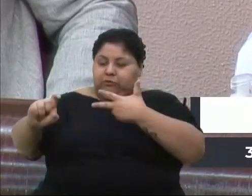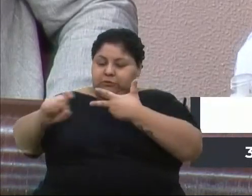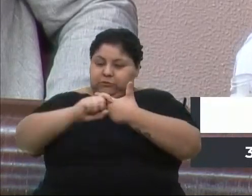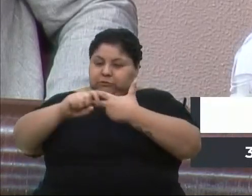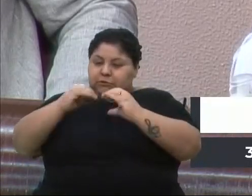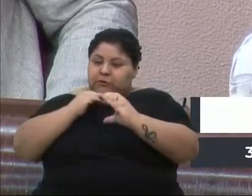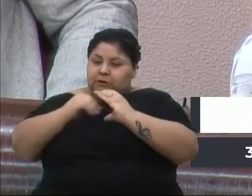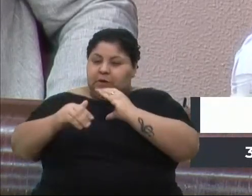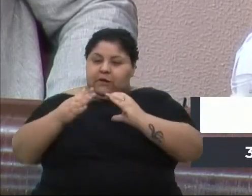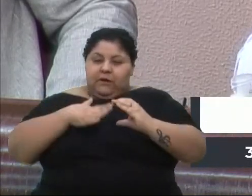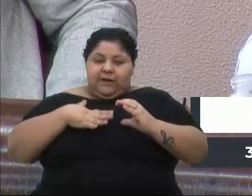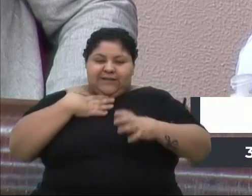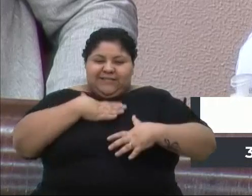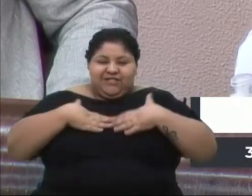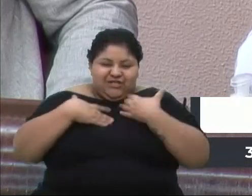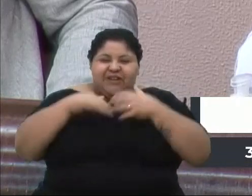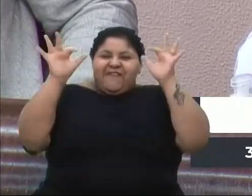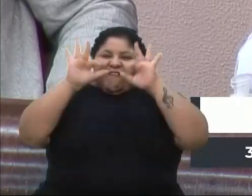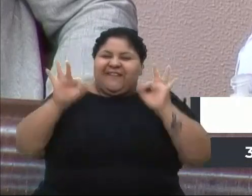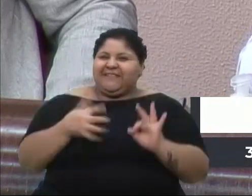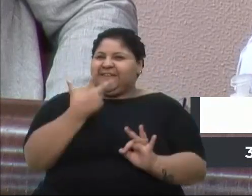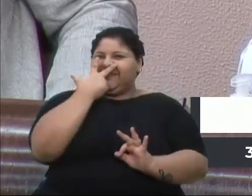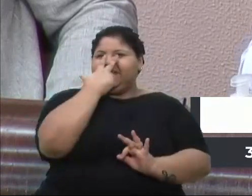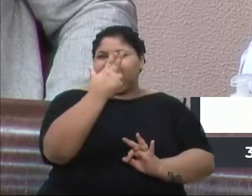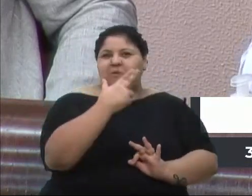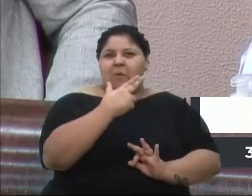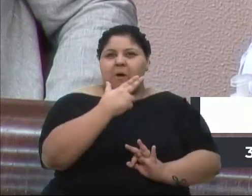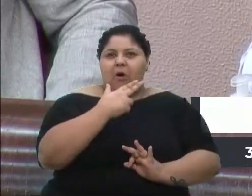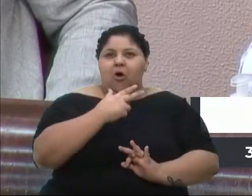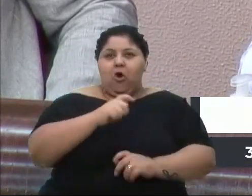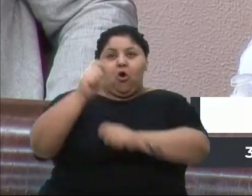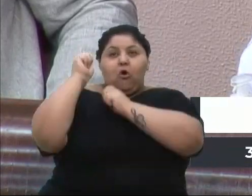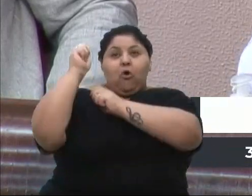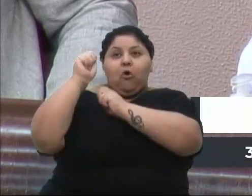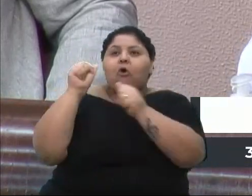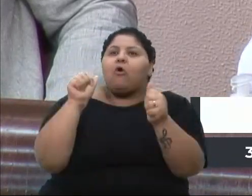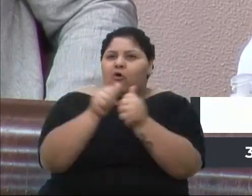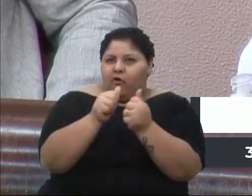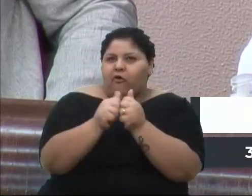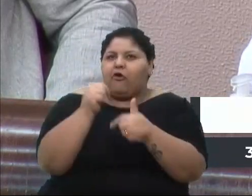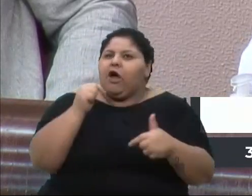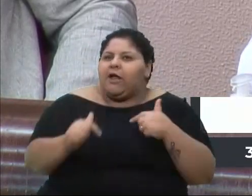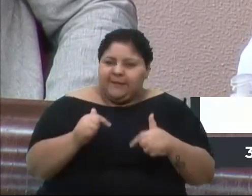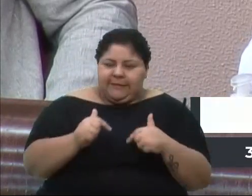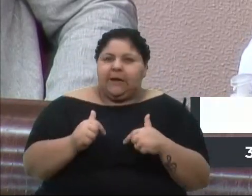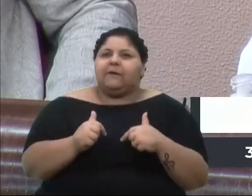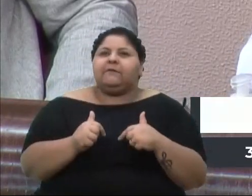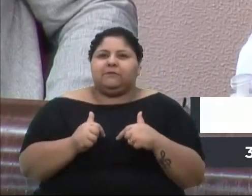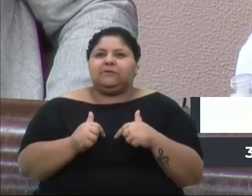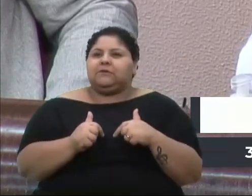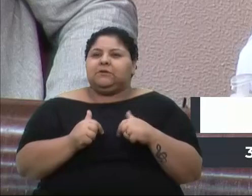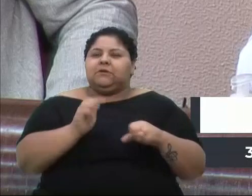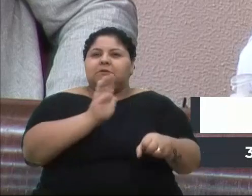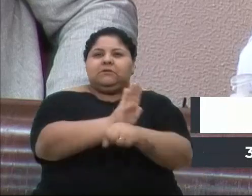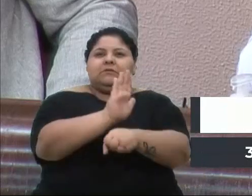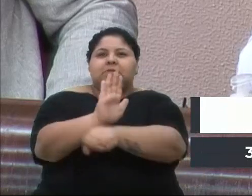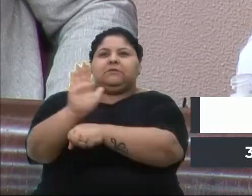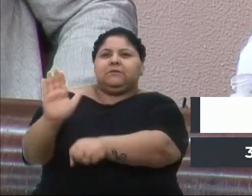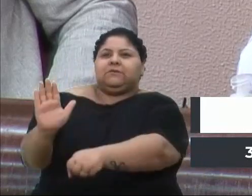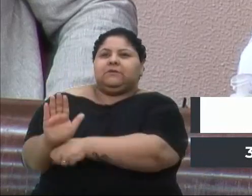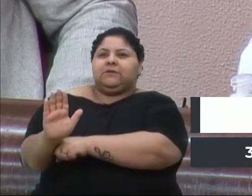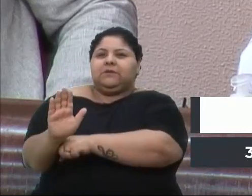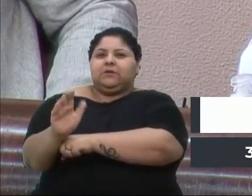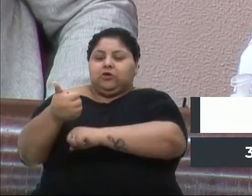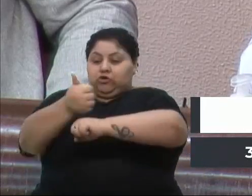como fosse um gol do time dele, né? Era um cara que trabalhava com incidente em pró dos vanzeiros,